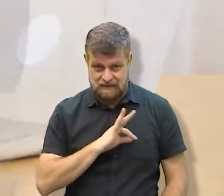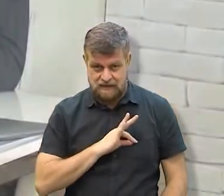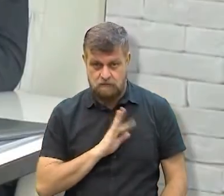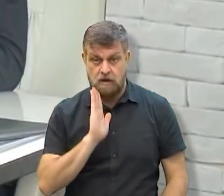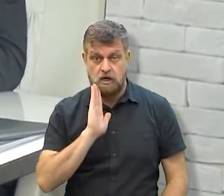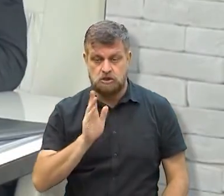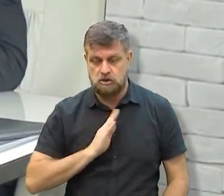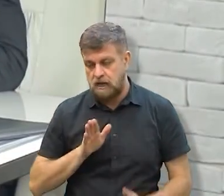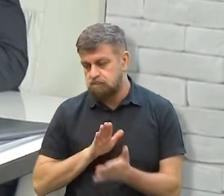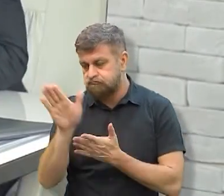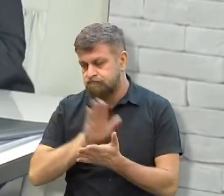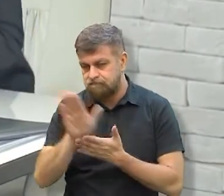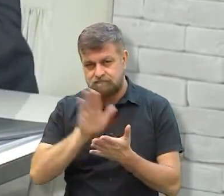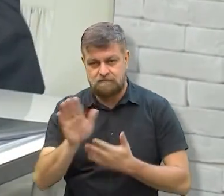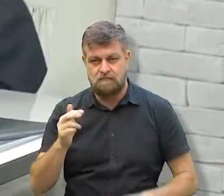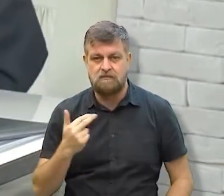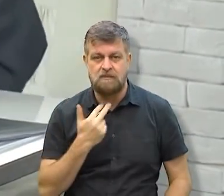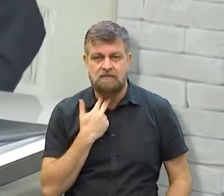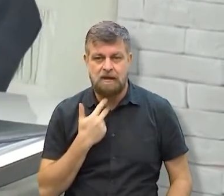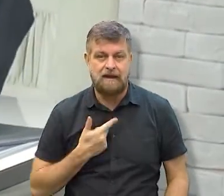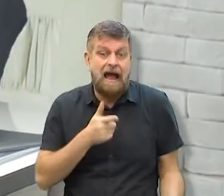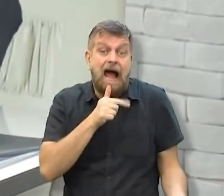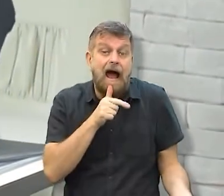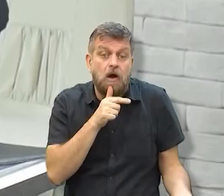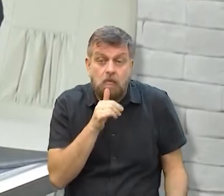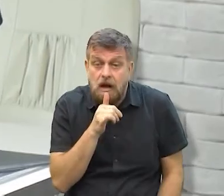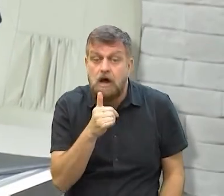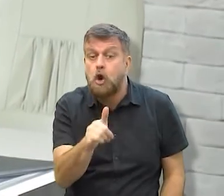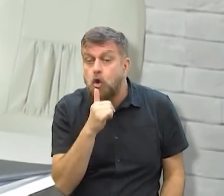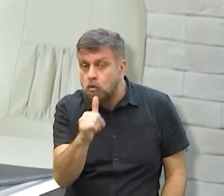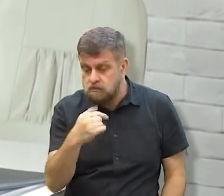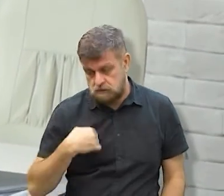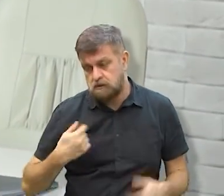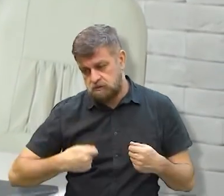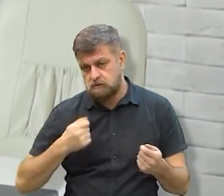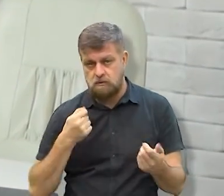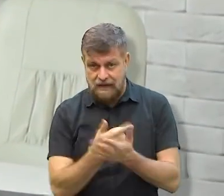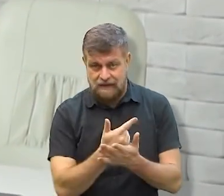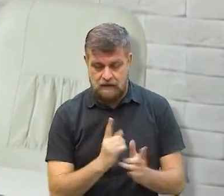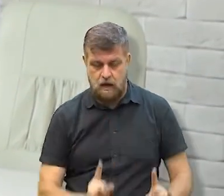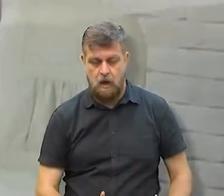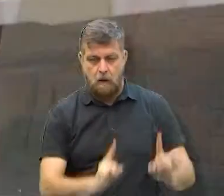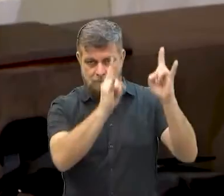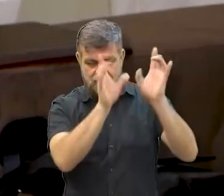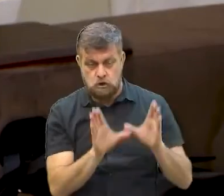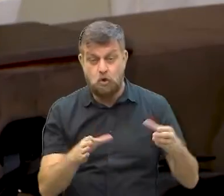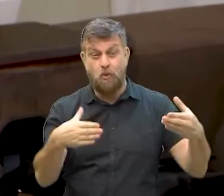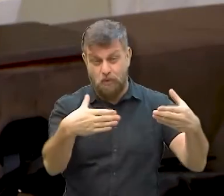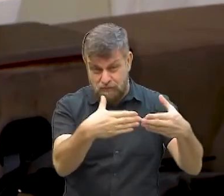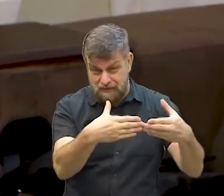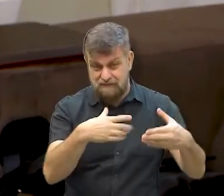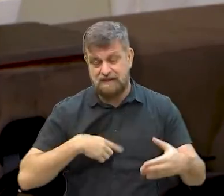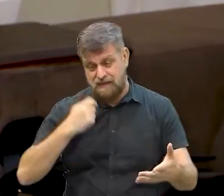renda comprometida. Porque eu não posso deixar de pagar a água, a energia, o condomínio, para quem